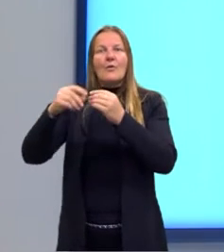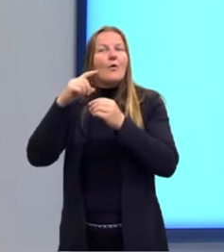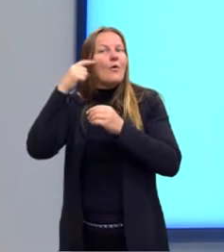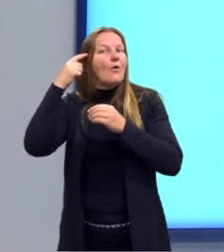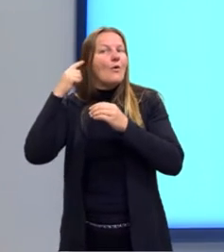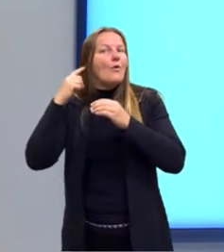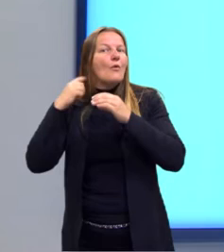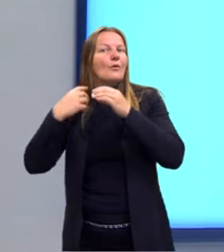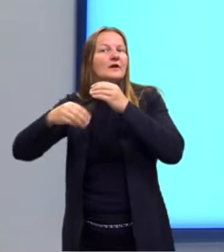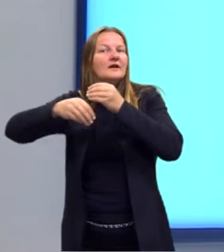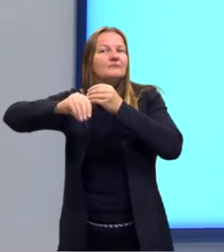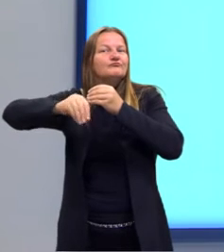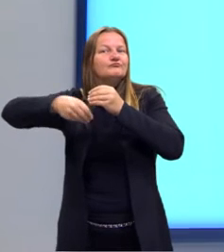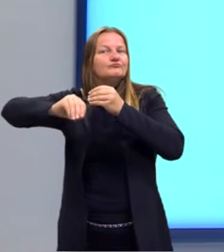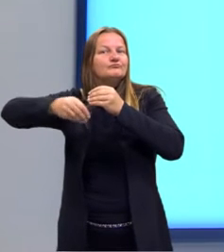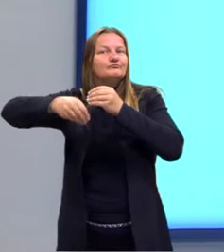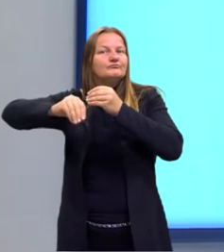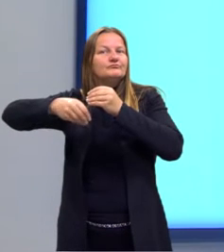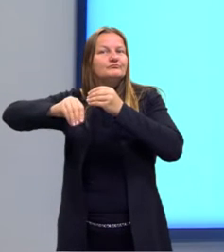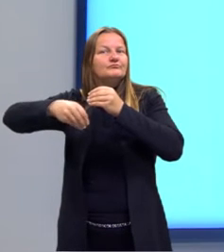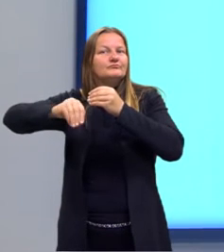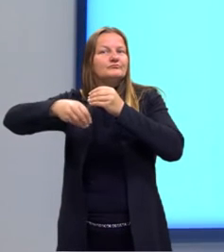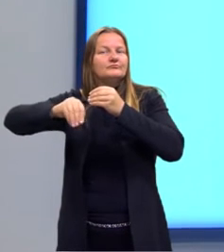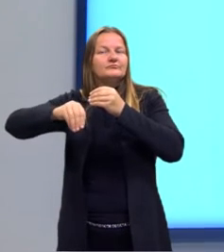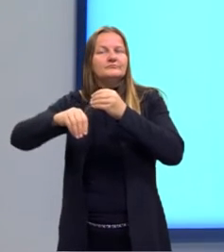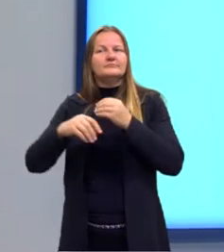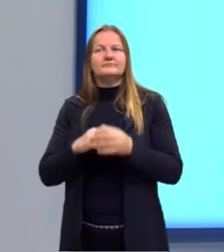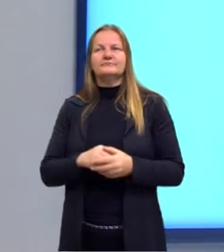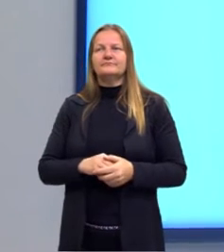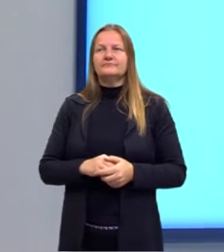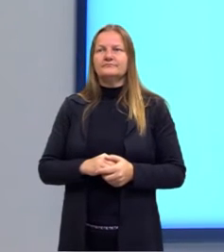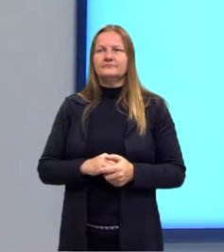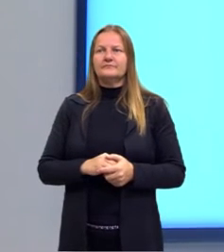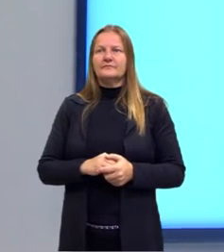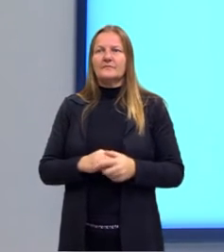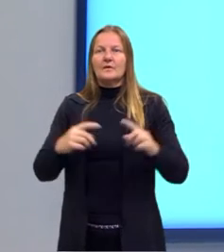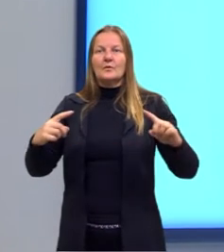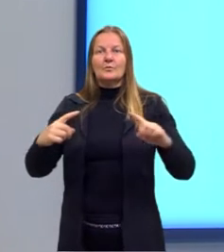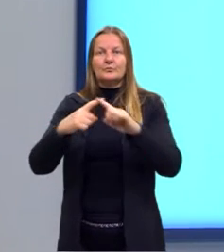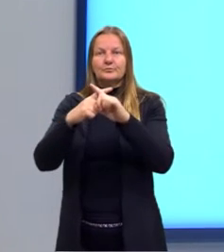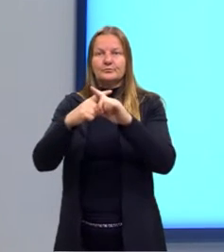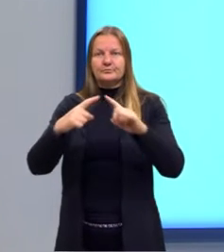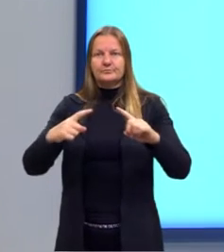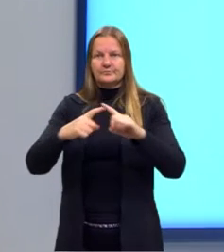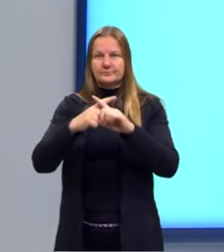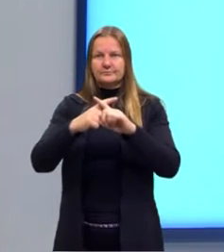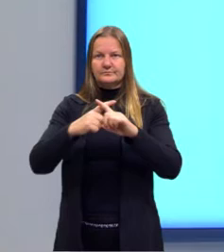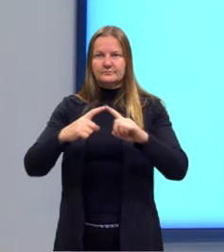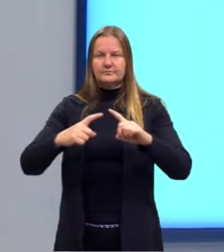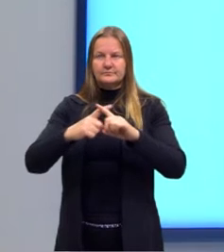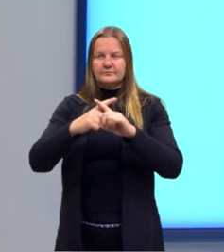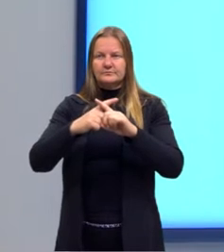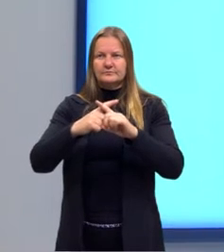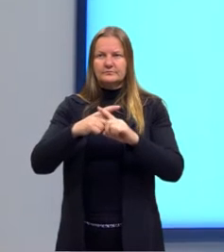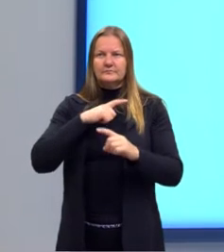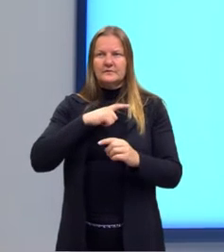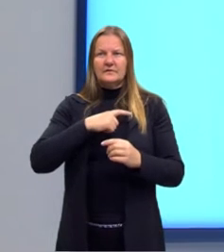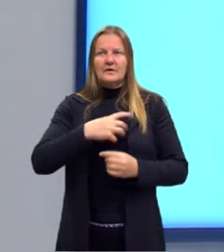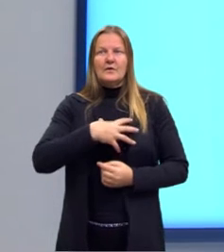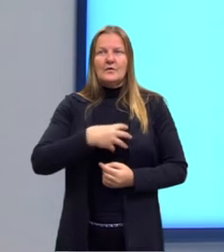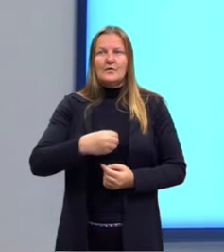sentido de ter Lobo da orelha solto certo Então nesse cruzamento aqui nesses cruzamentos na que ele estiver